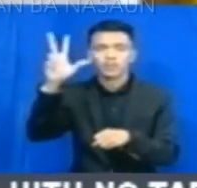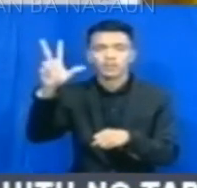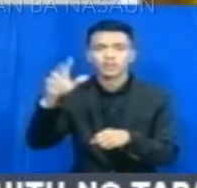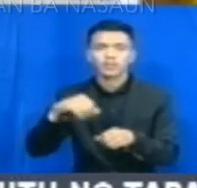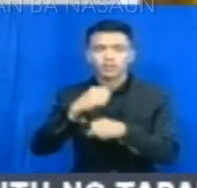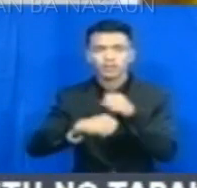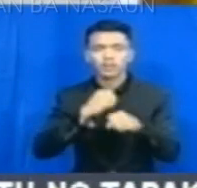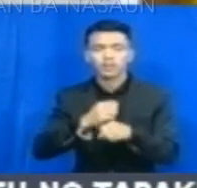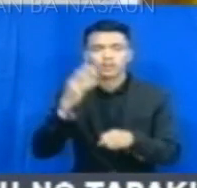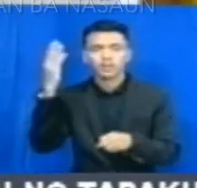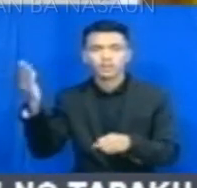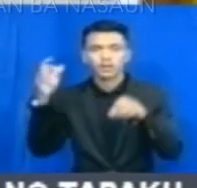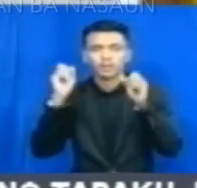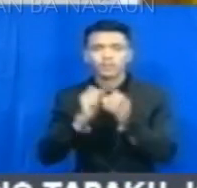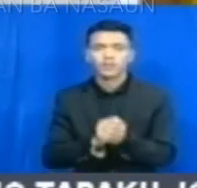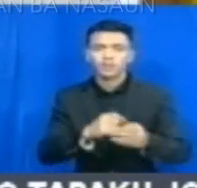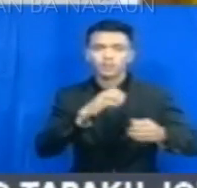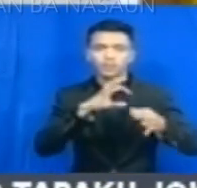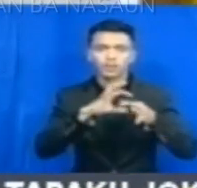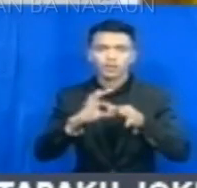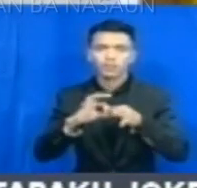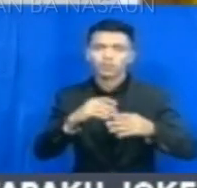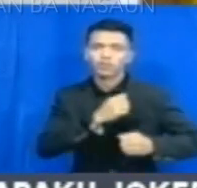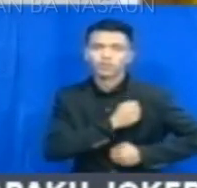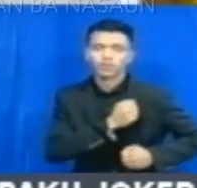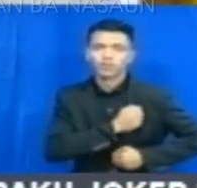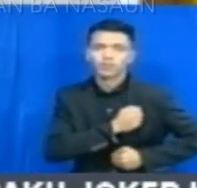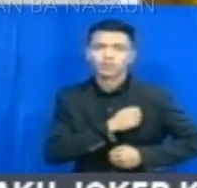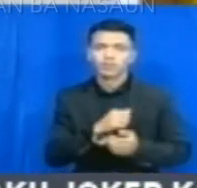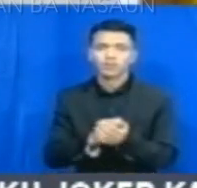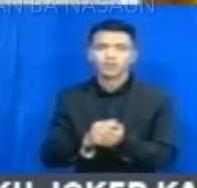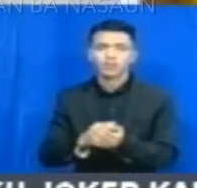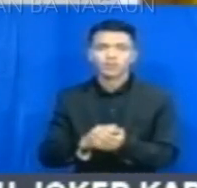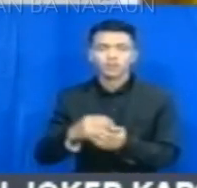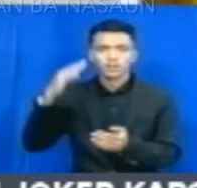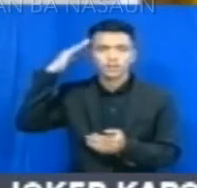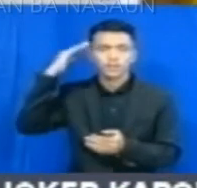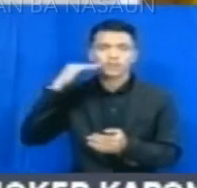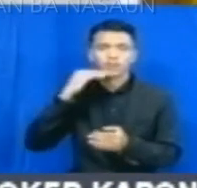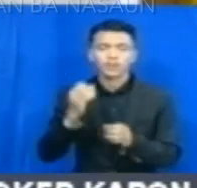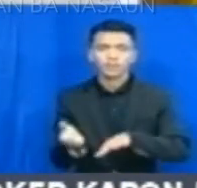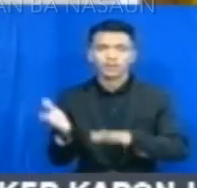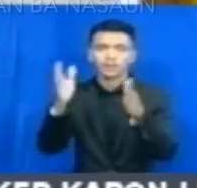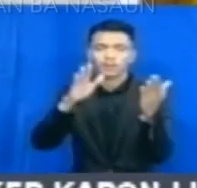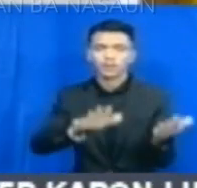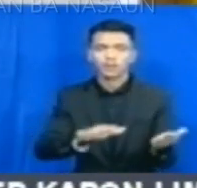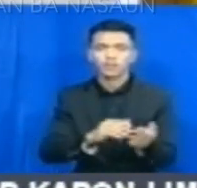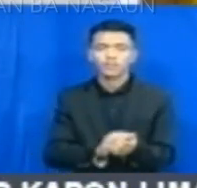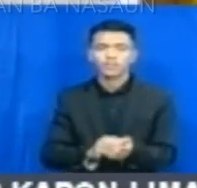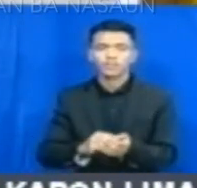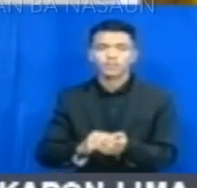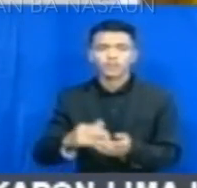neva, elementos balum, Forças de Paz, Ononia, La Concerne Vida. República